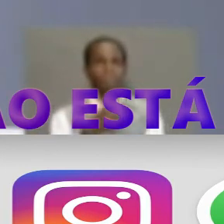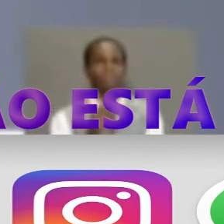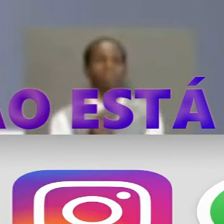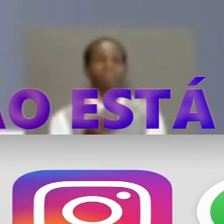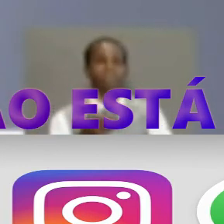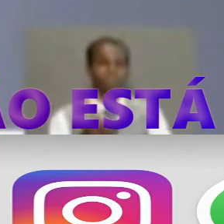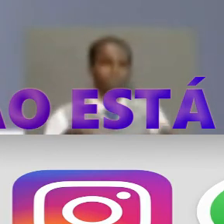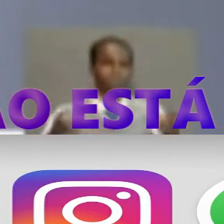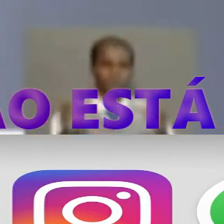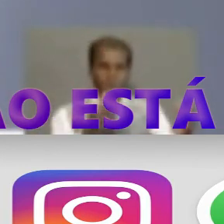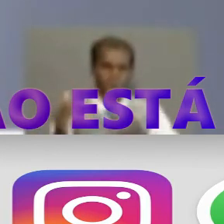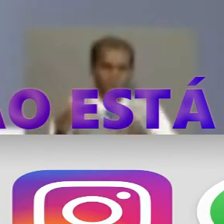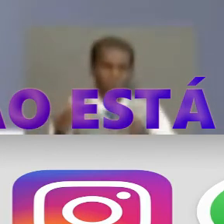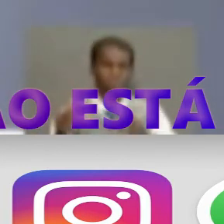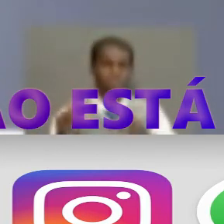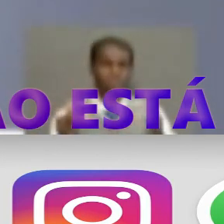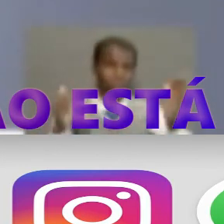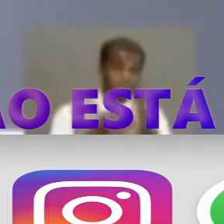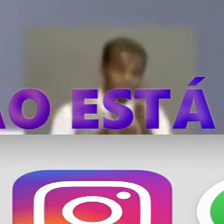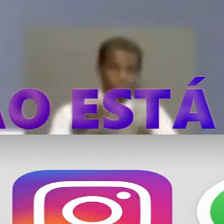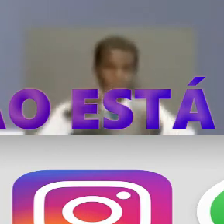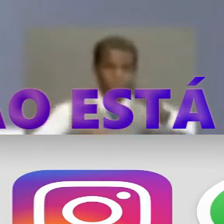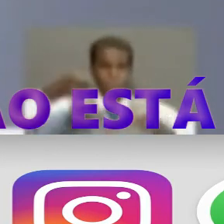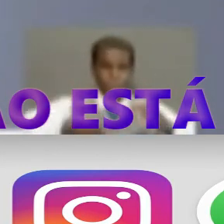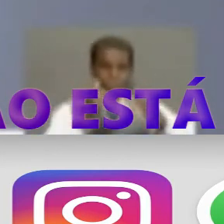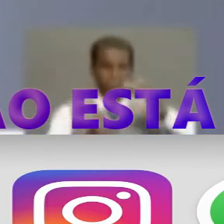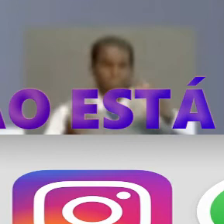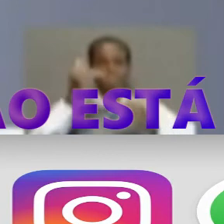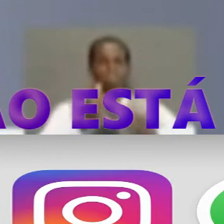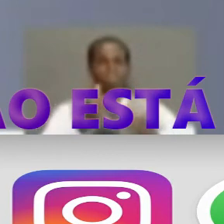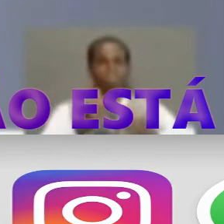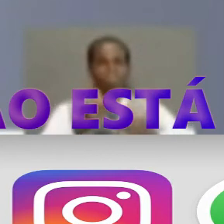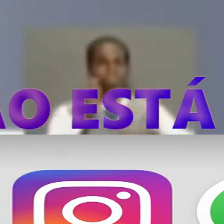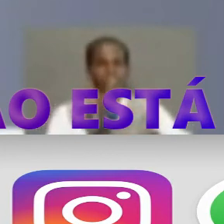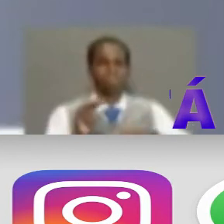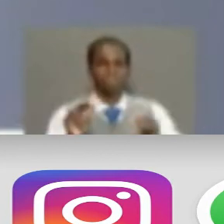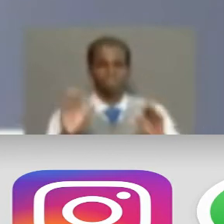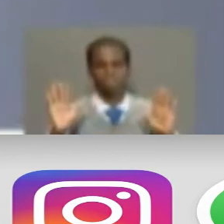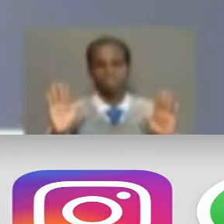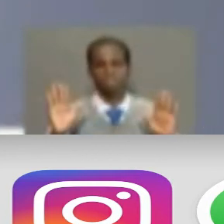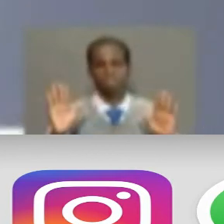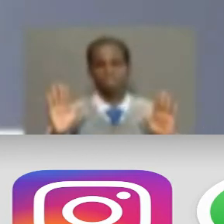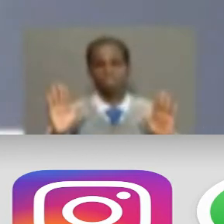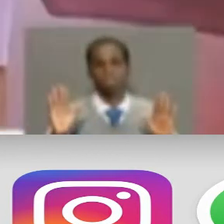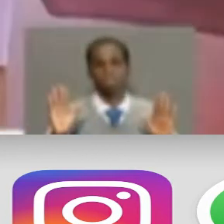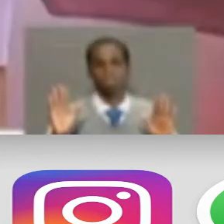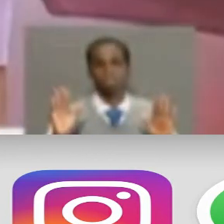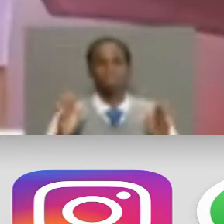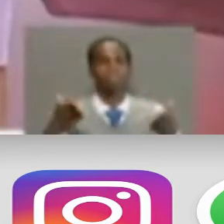tribunal. É uma decisão que me parece política, meramente. Eu penso que, em algum momento...